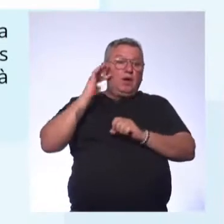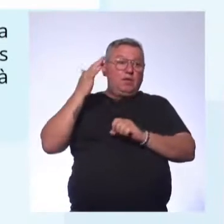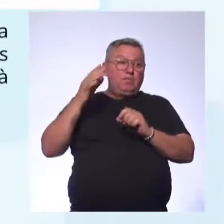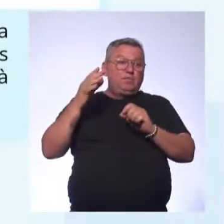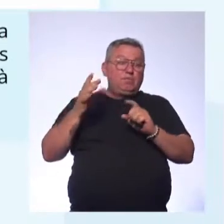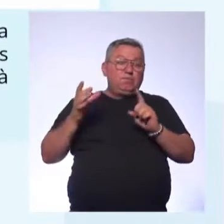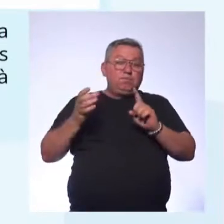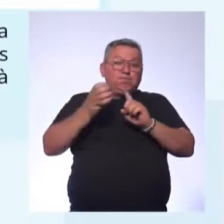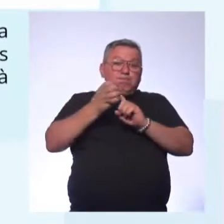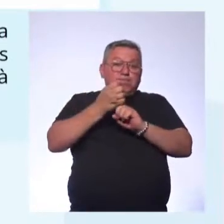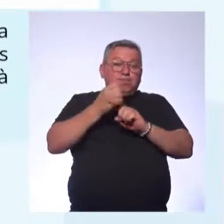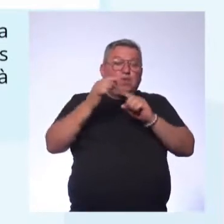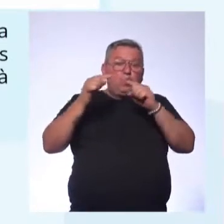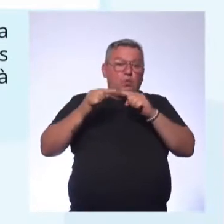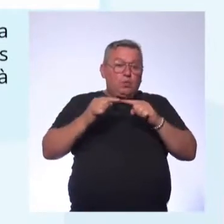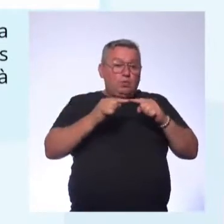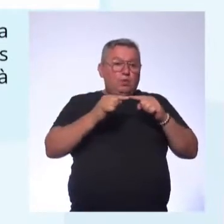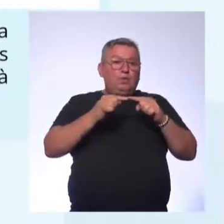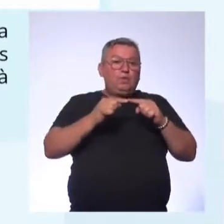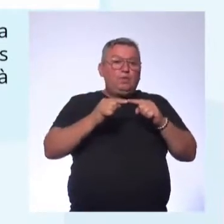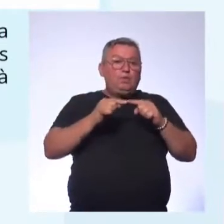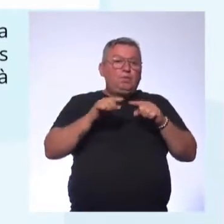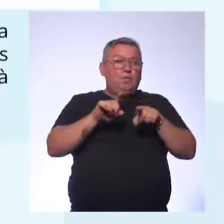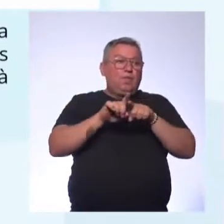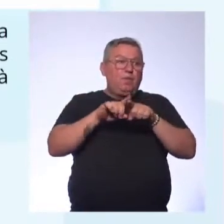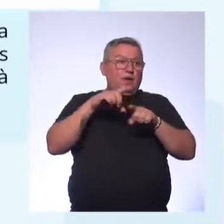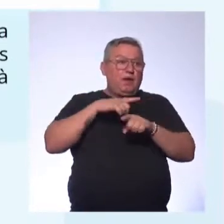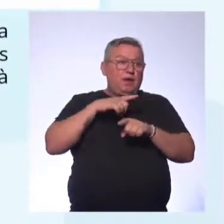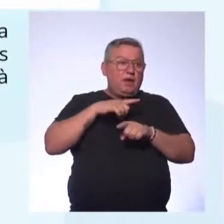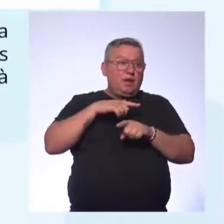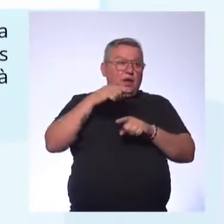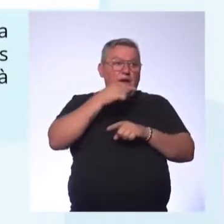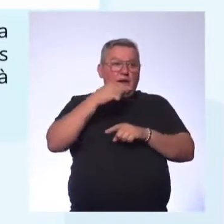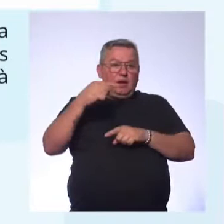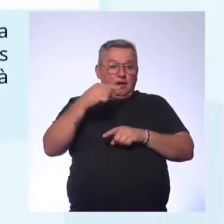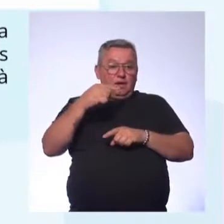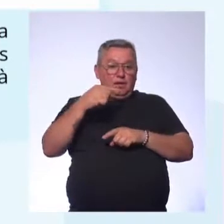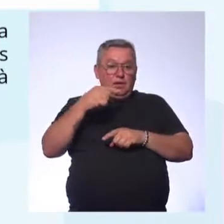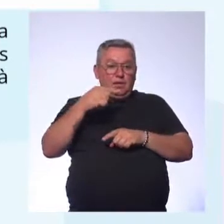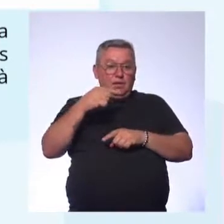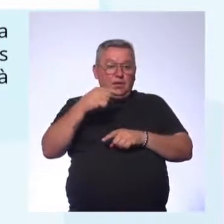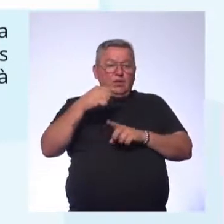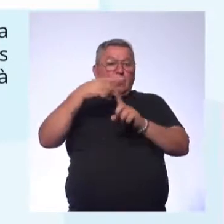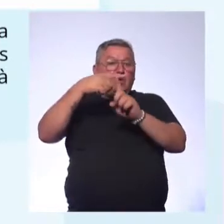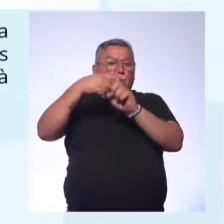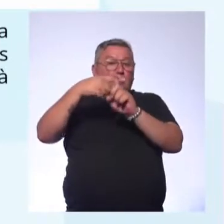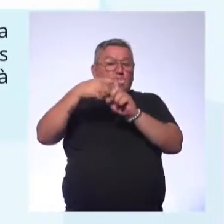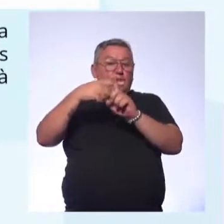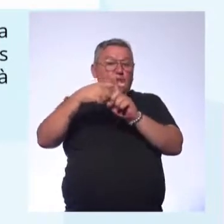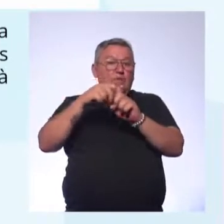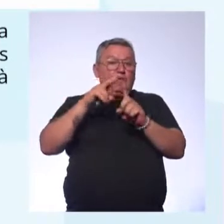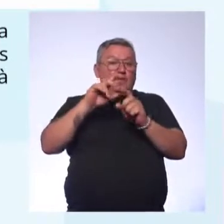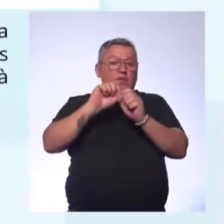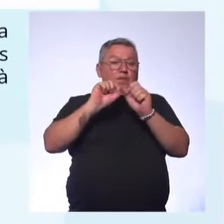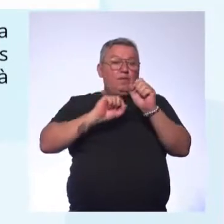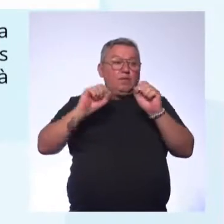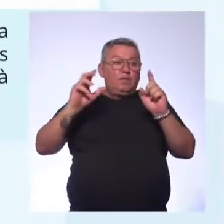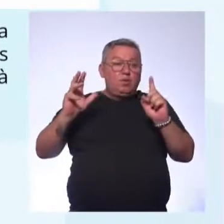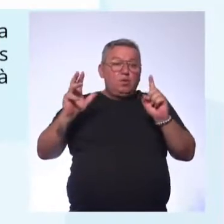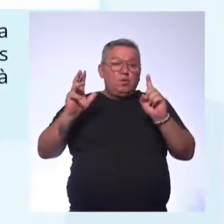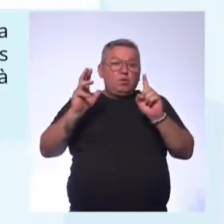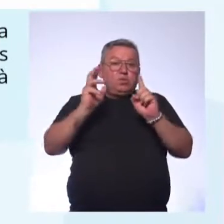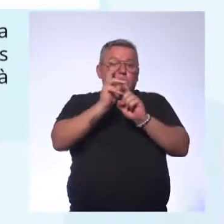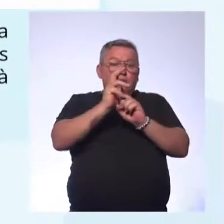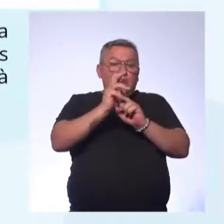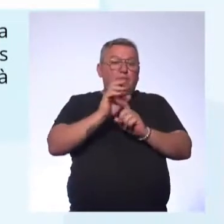uma ligação covalente e como aqui ele tem negativo e o hidrogênio positivo eles vão se atrair